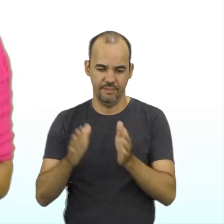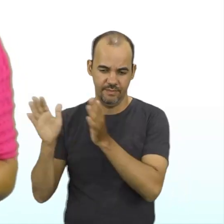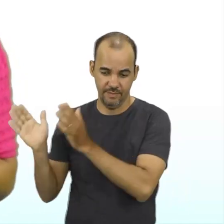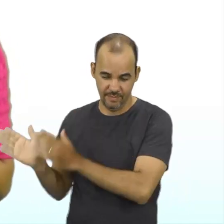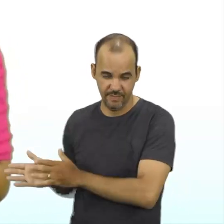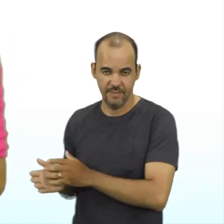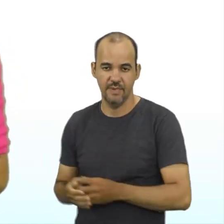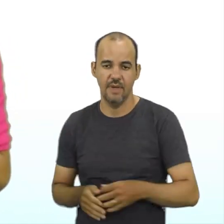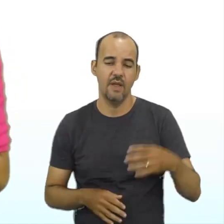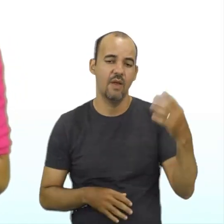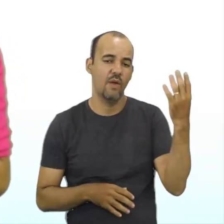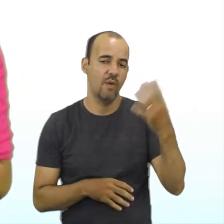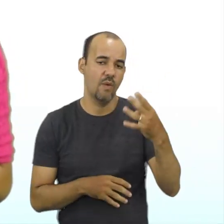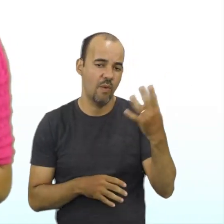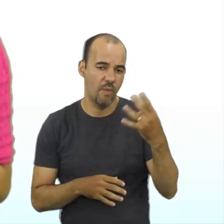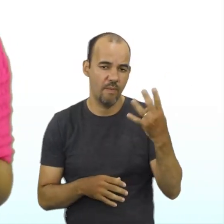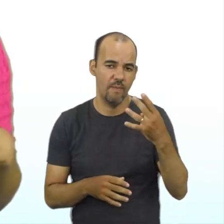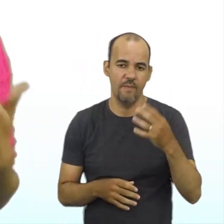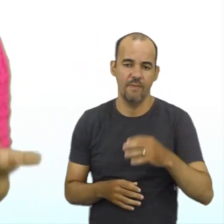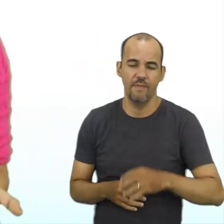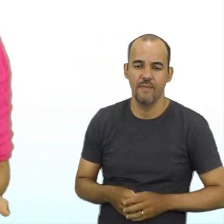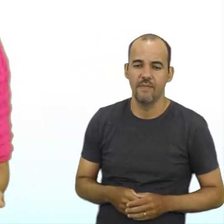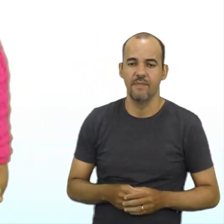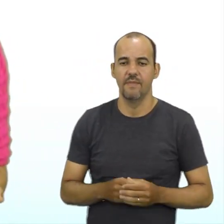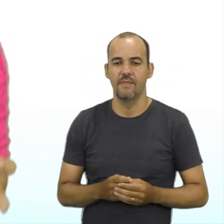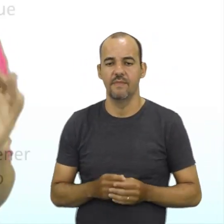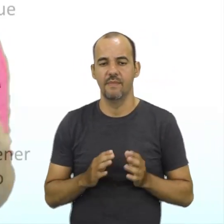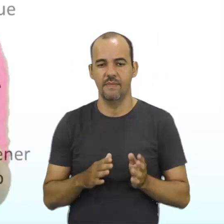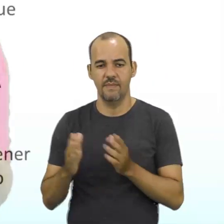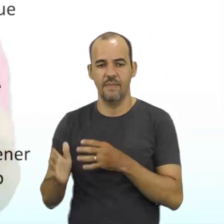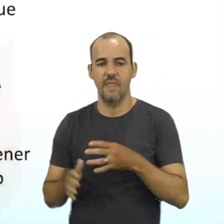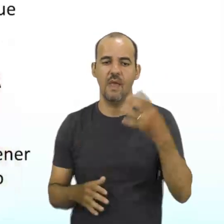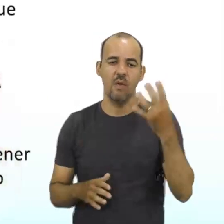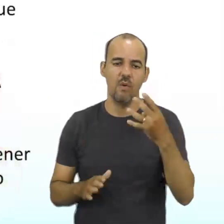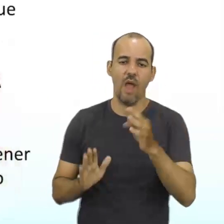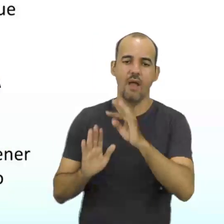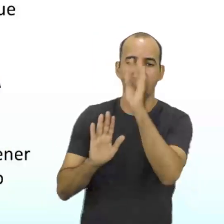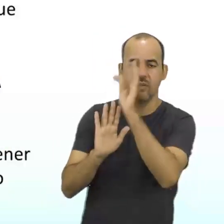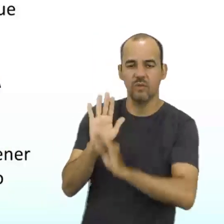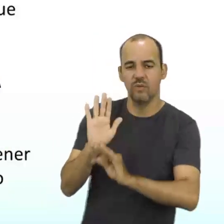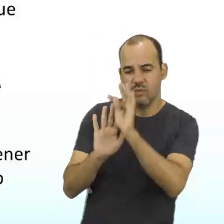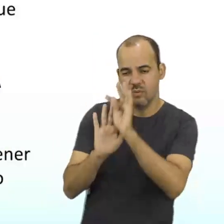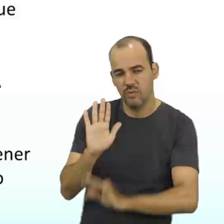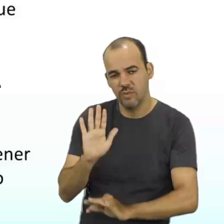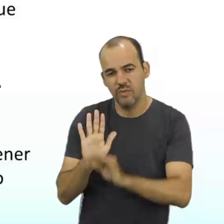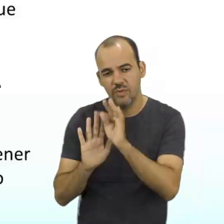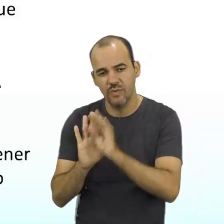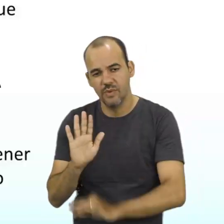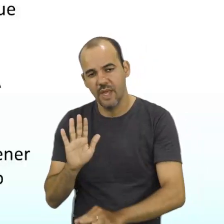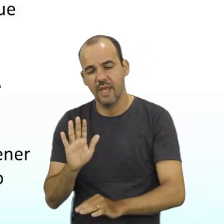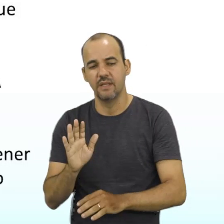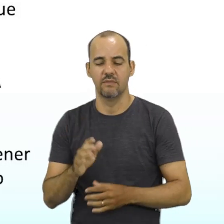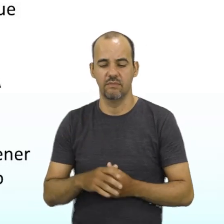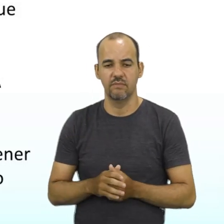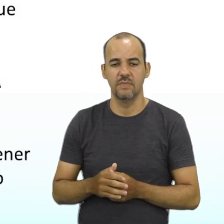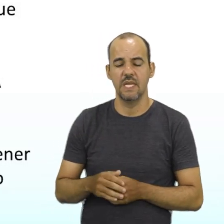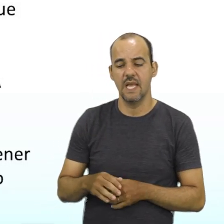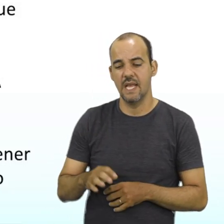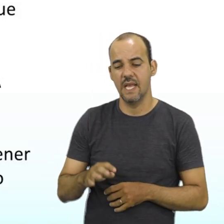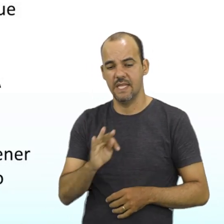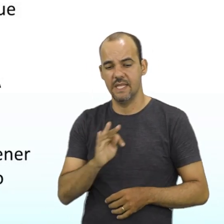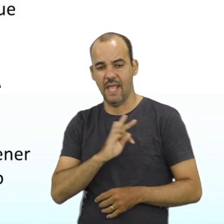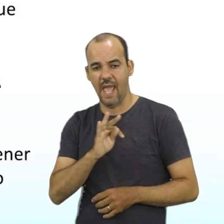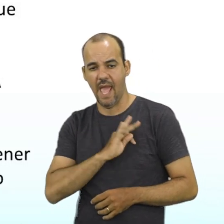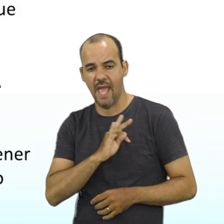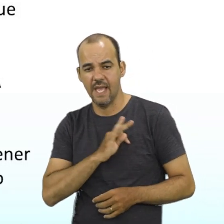um pouquinho porque o nosso tempo é limitado, e o texto fala sobre técnicas de manipulação e o